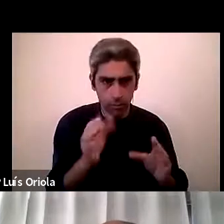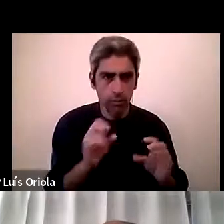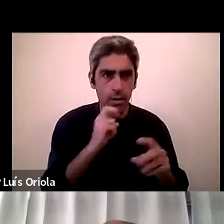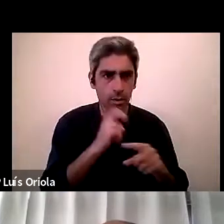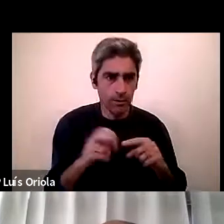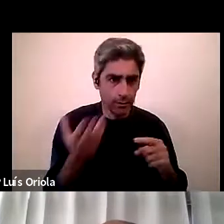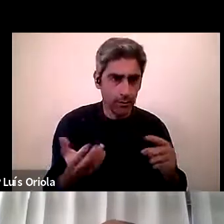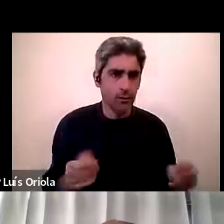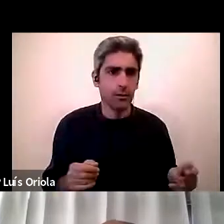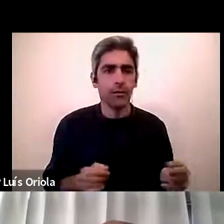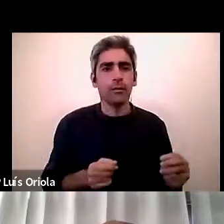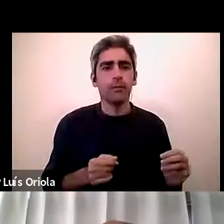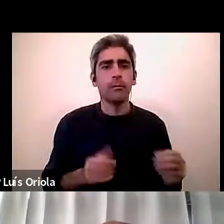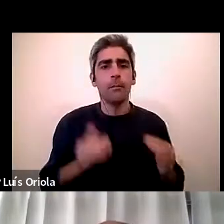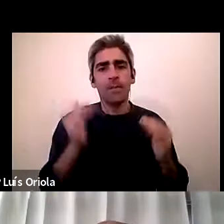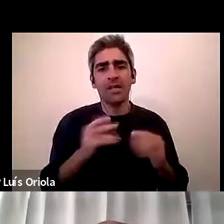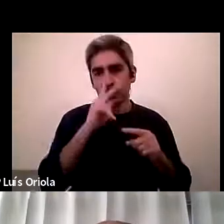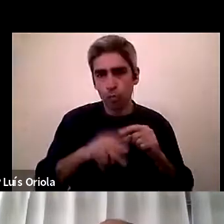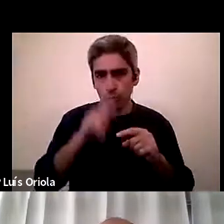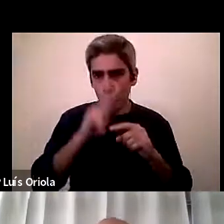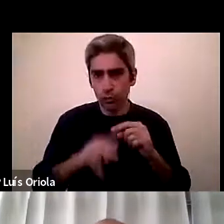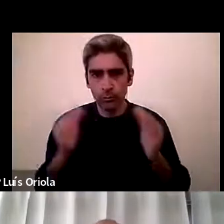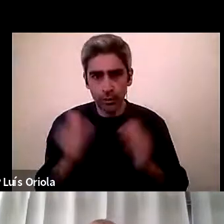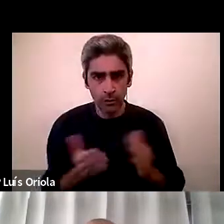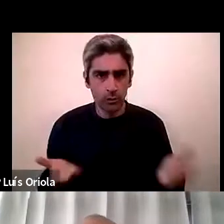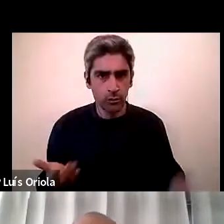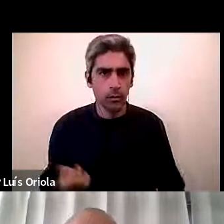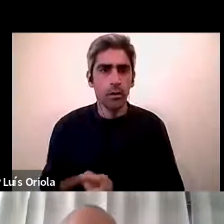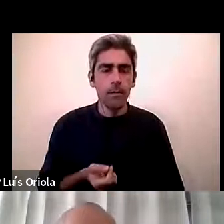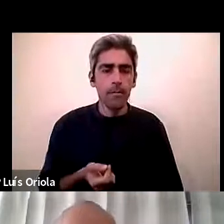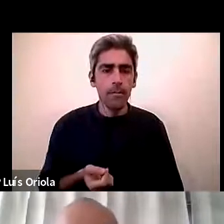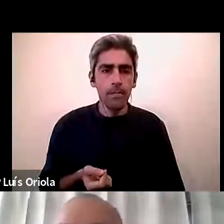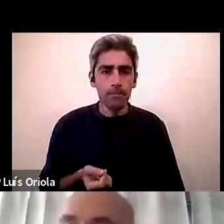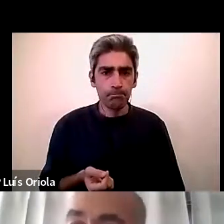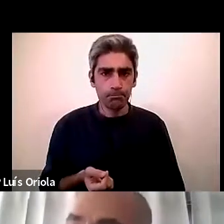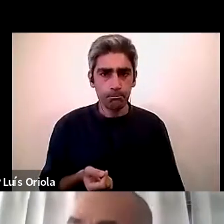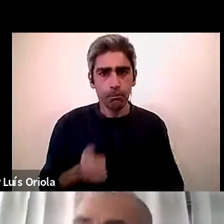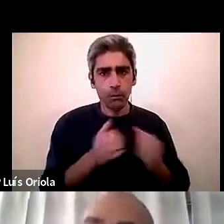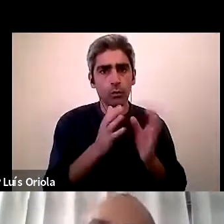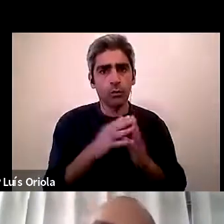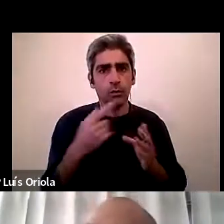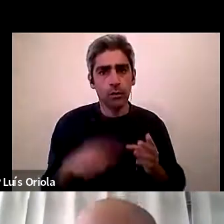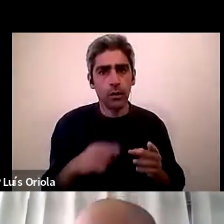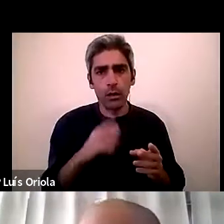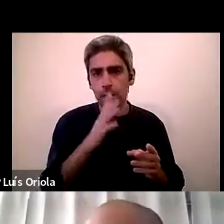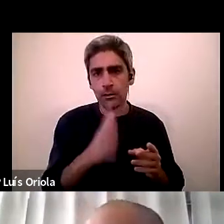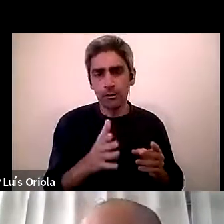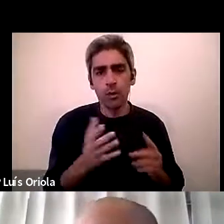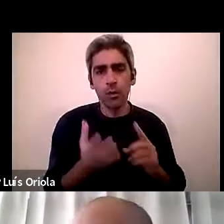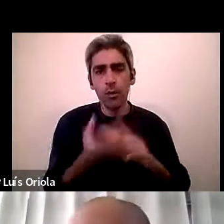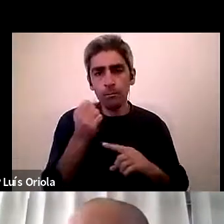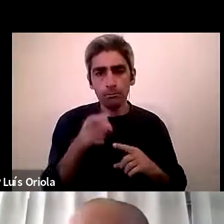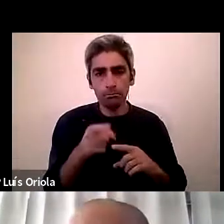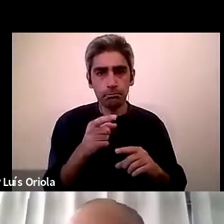eletricidade, ter menos interrupções. Acho que toda a gente tem dito que consegue